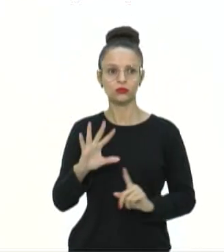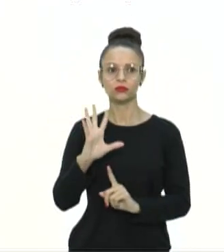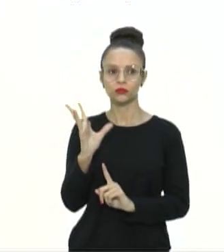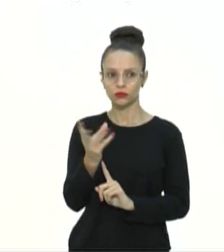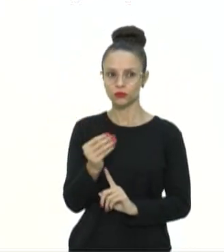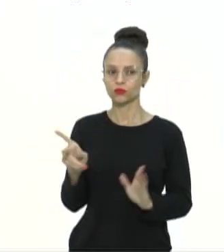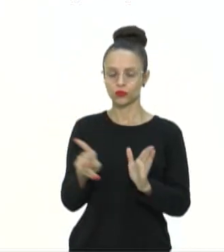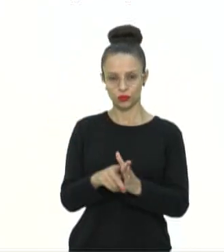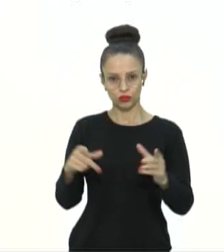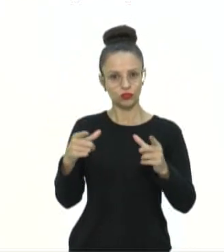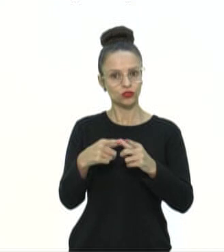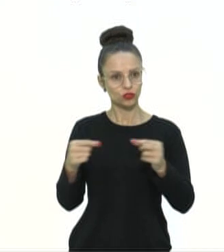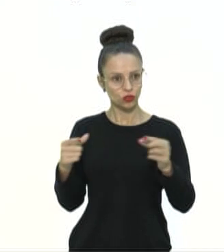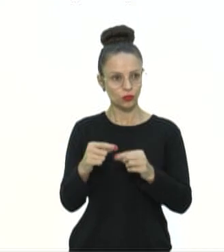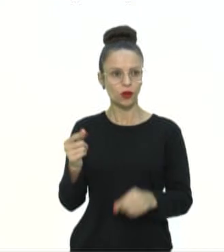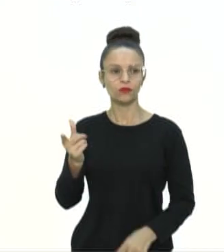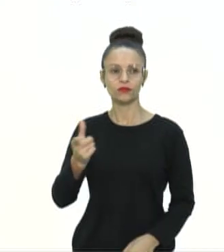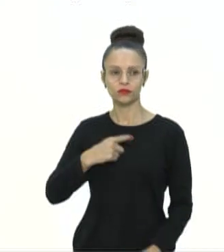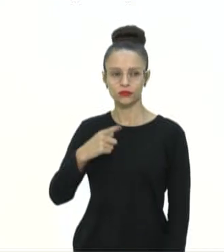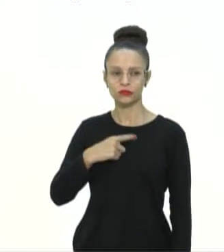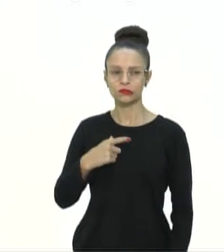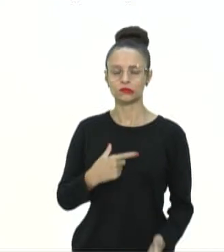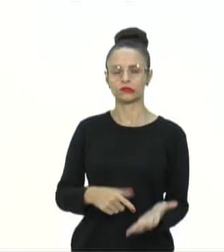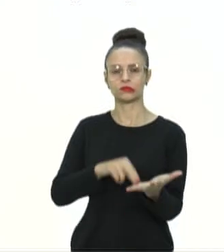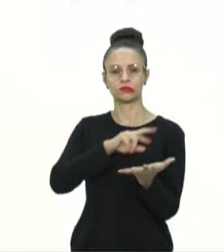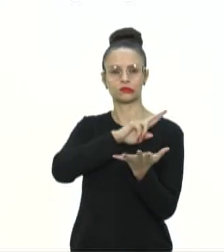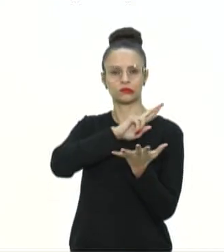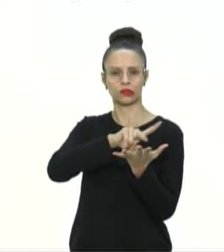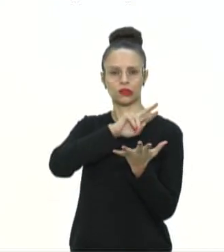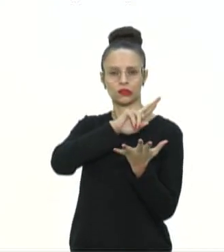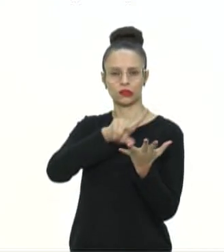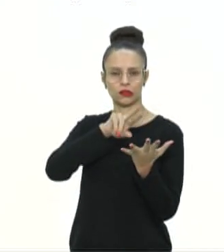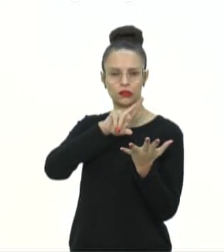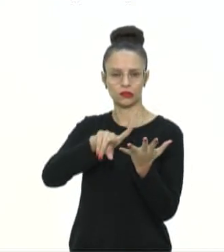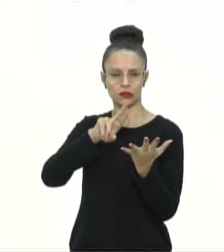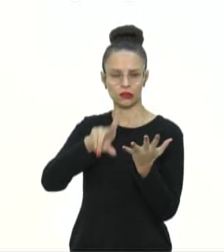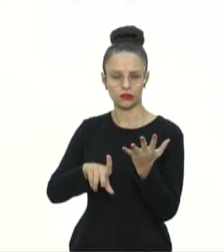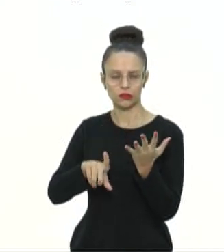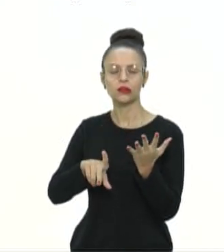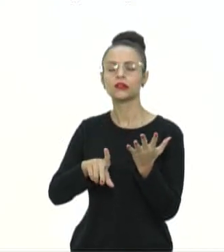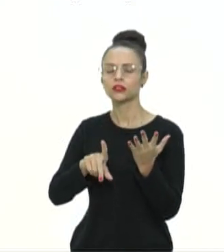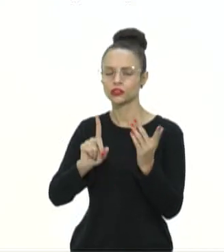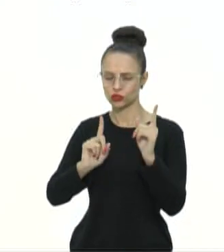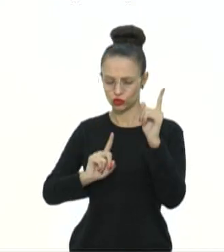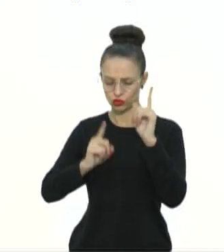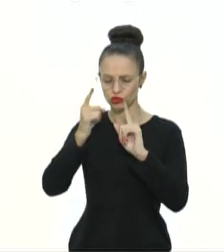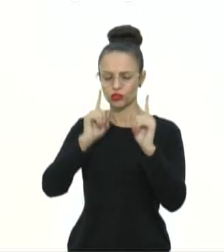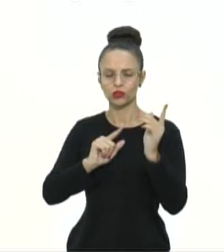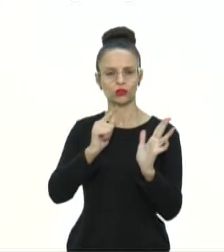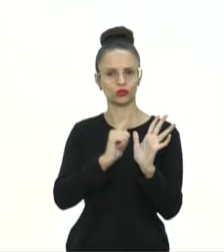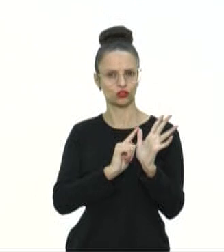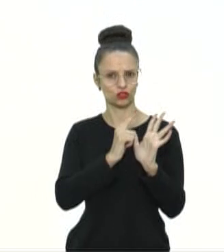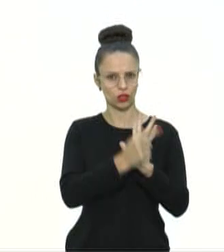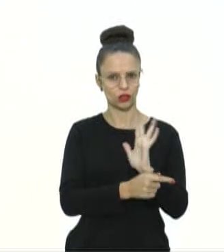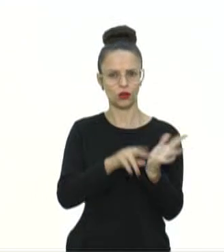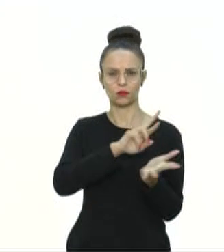do Japão e compreende uma ampla variedade de estilos e